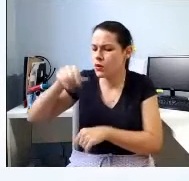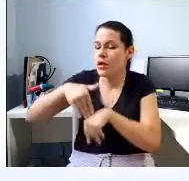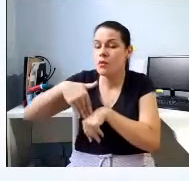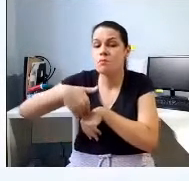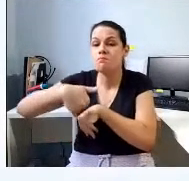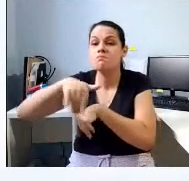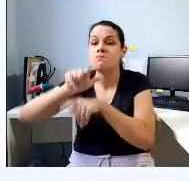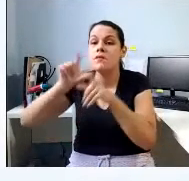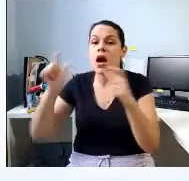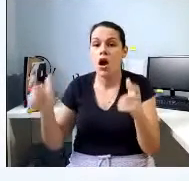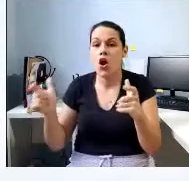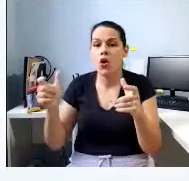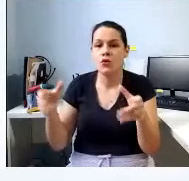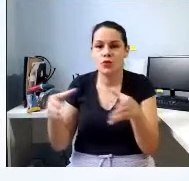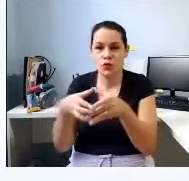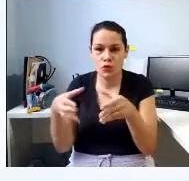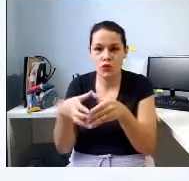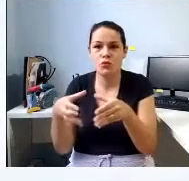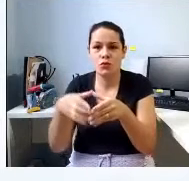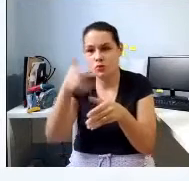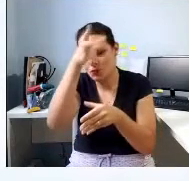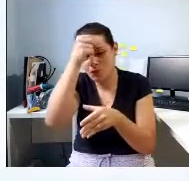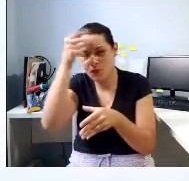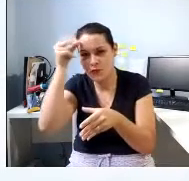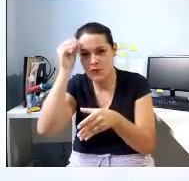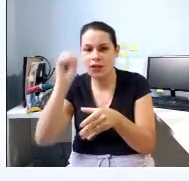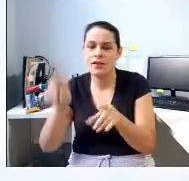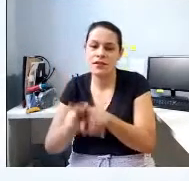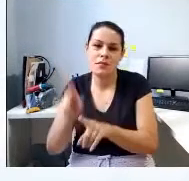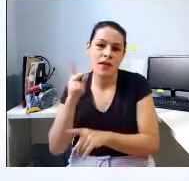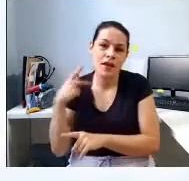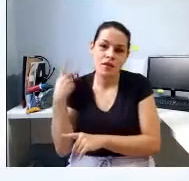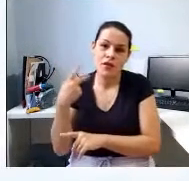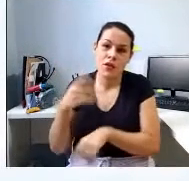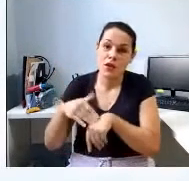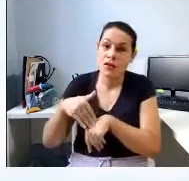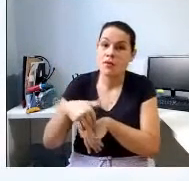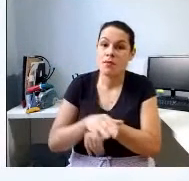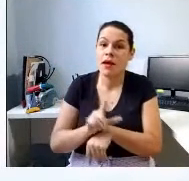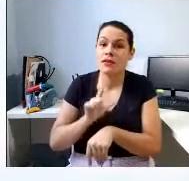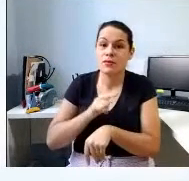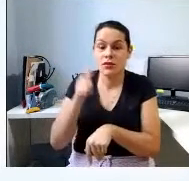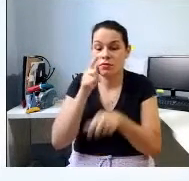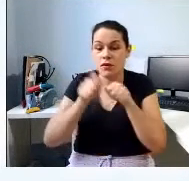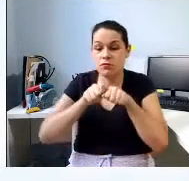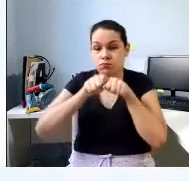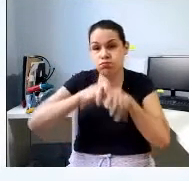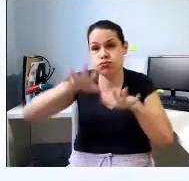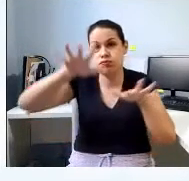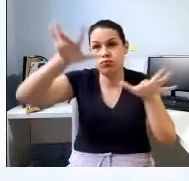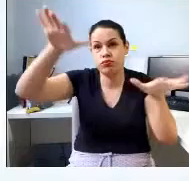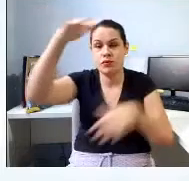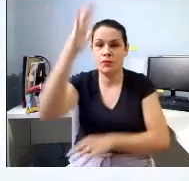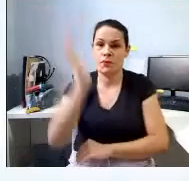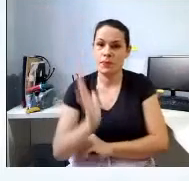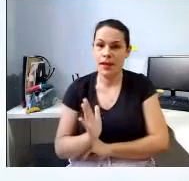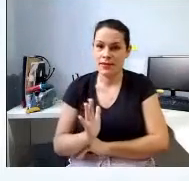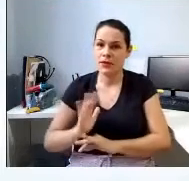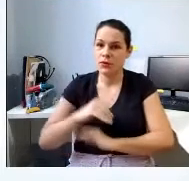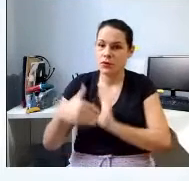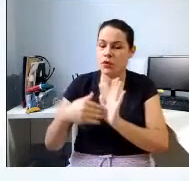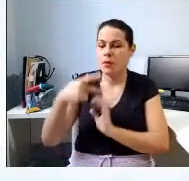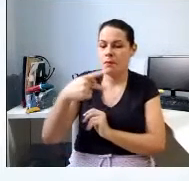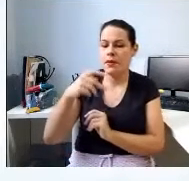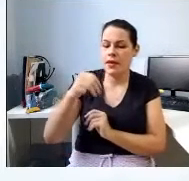de prefeitos, vai eleger o maior número de vereadores e é o partido com a maior capilaridade no Brasil. Então, o